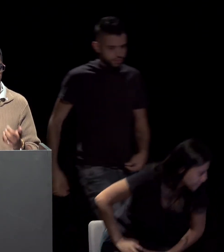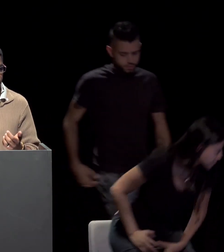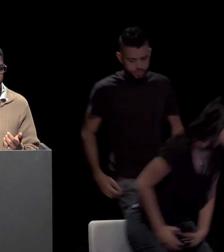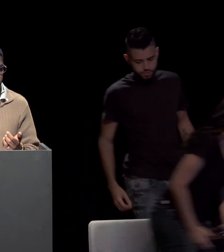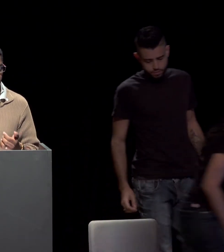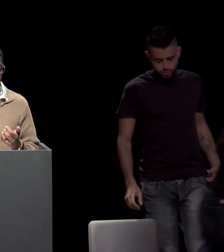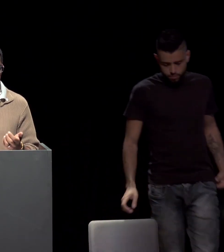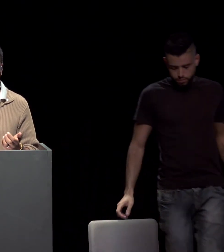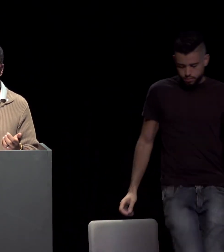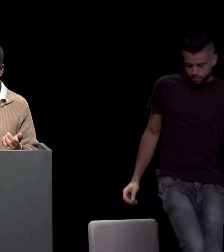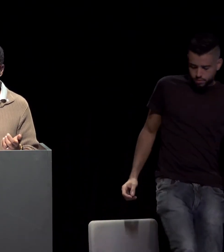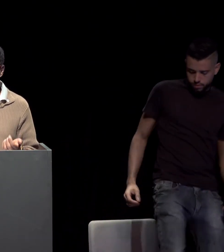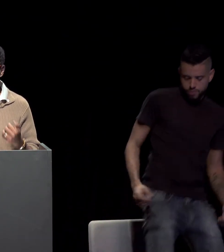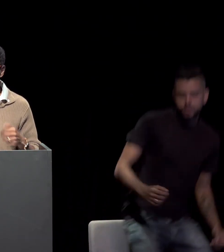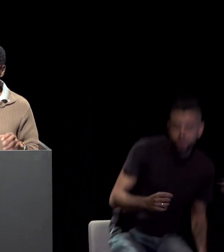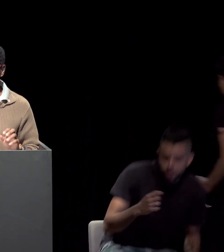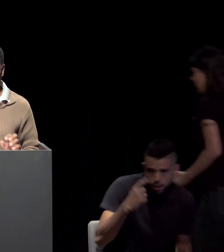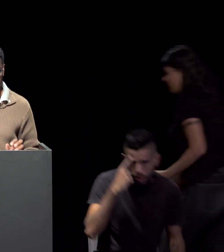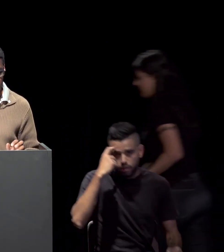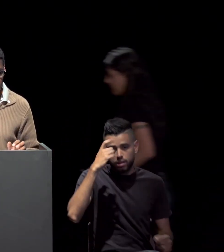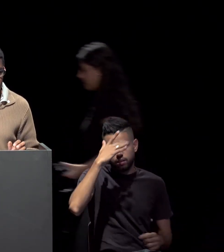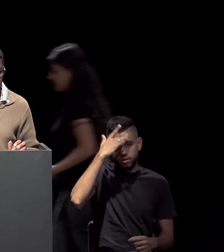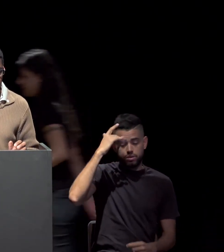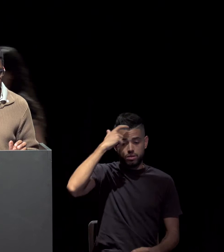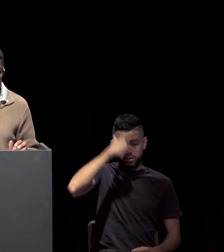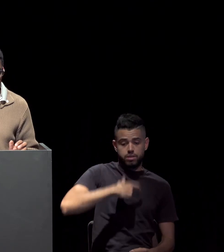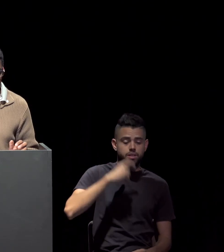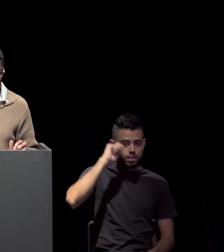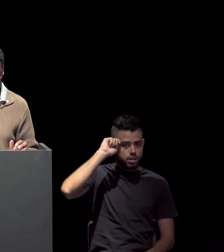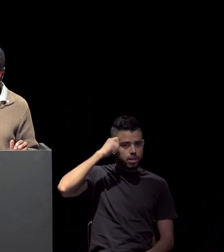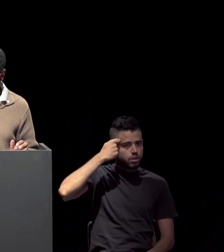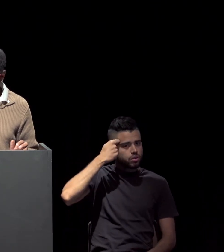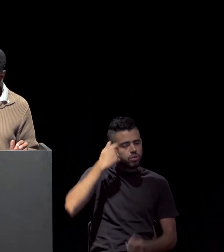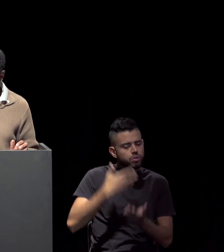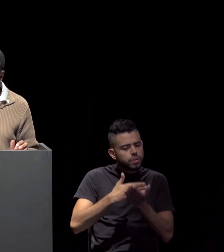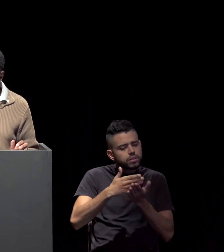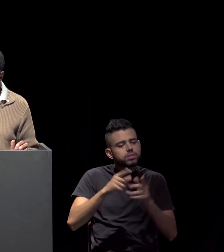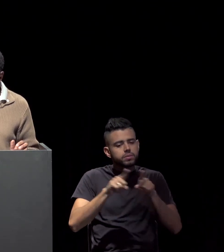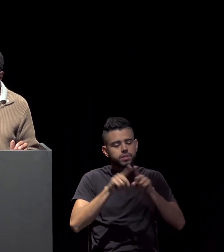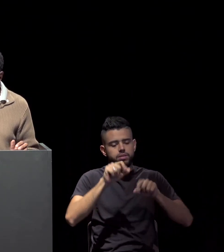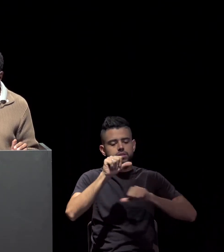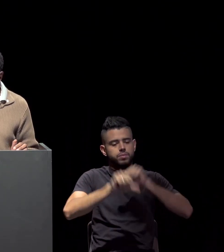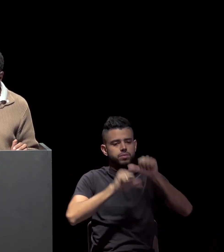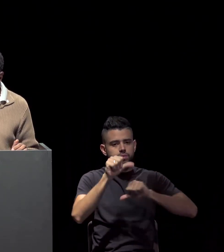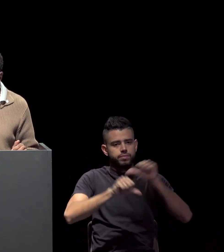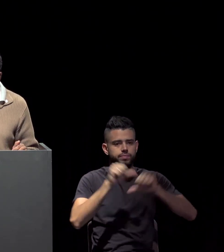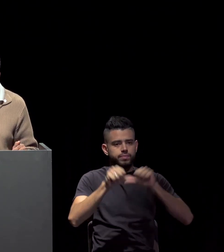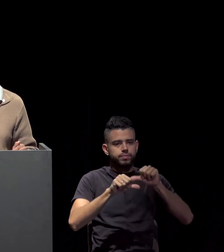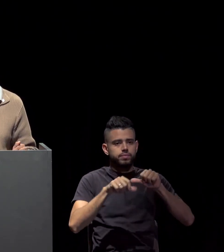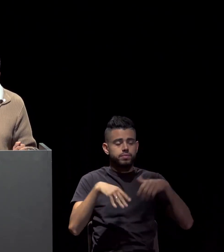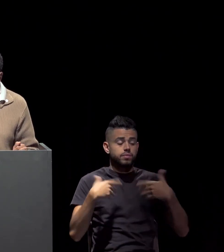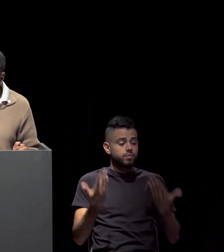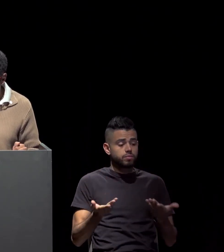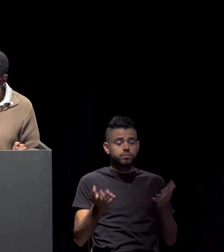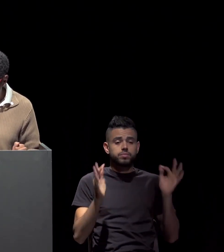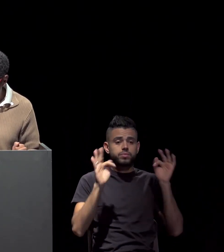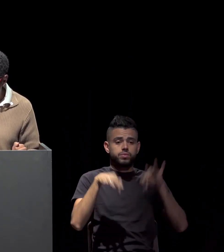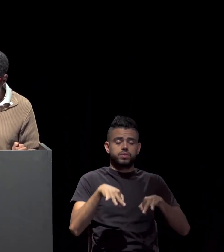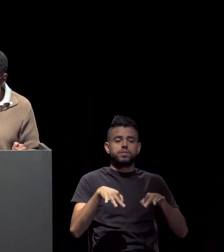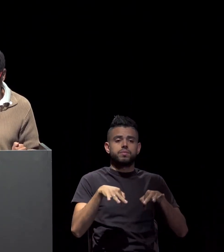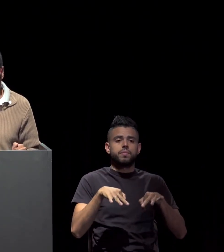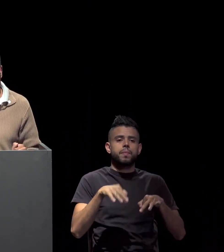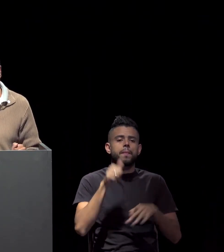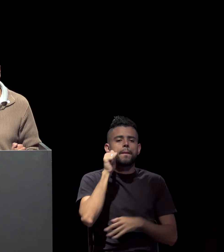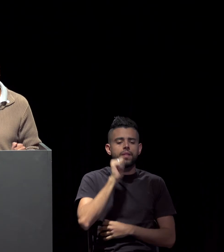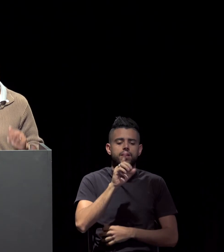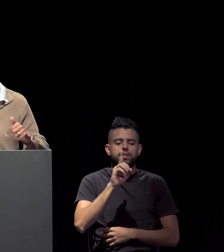ideia do ser negro, afrodescendente, também passa a ser redimensionada. E, por fim, quando a